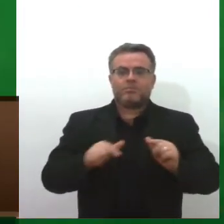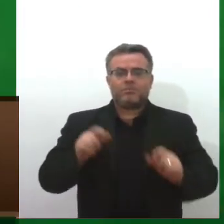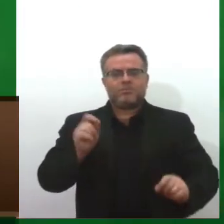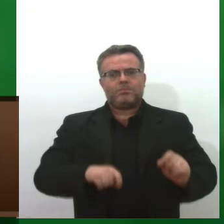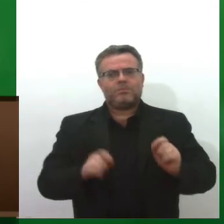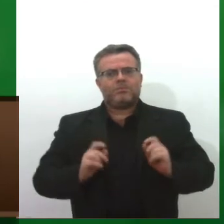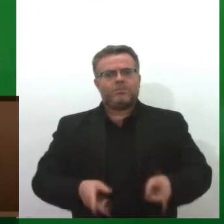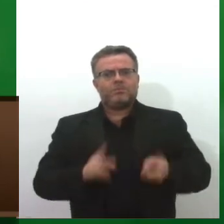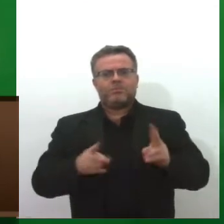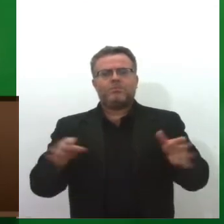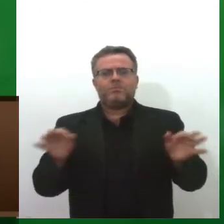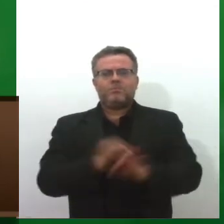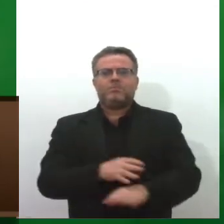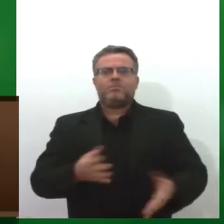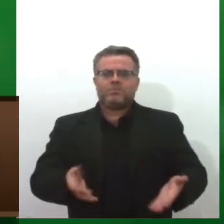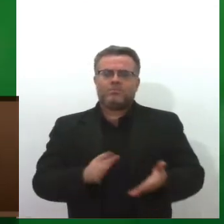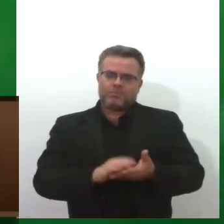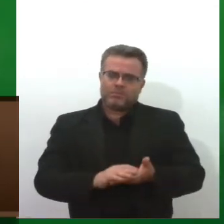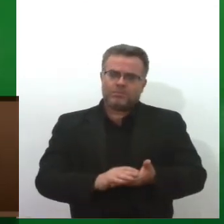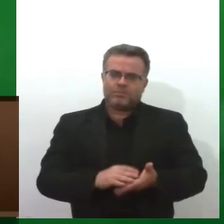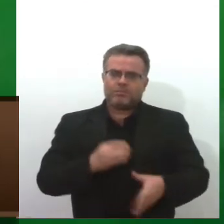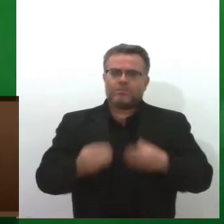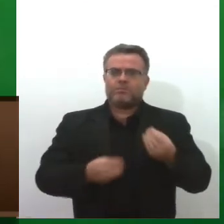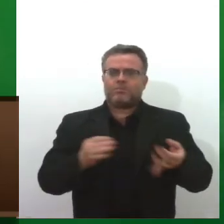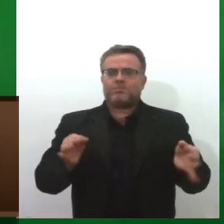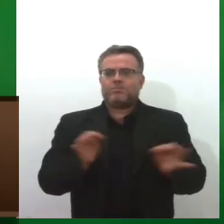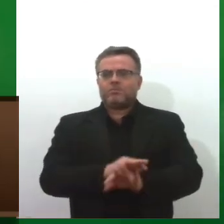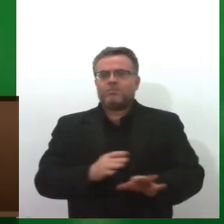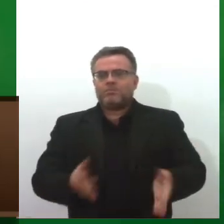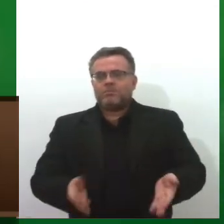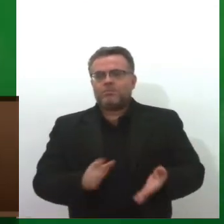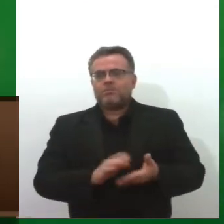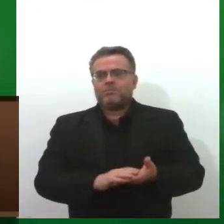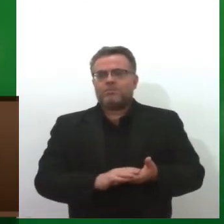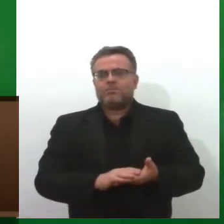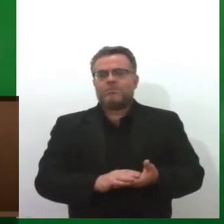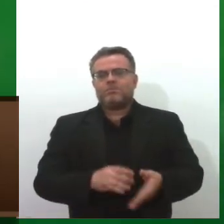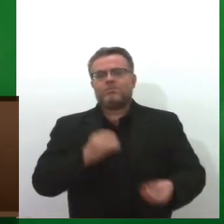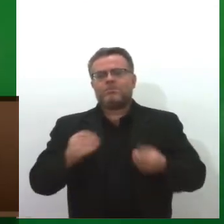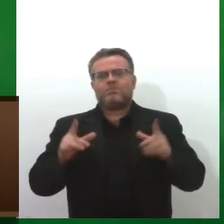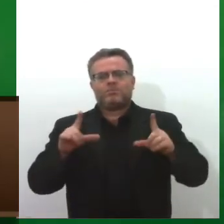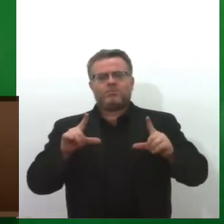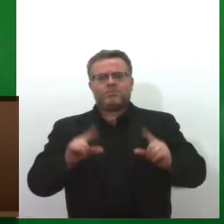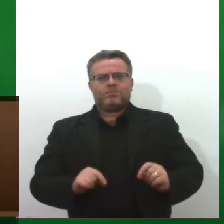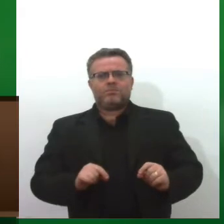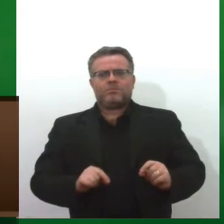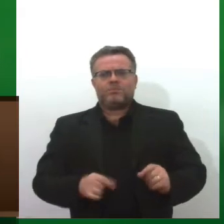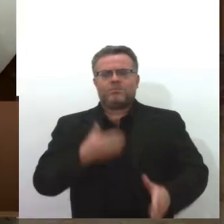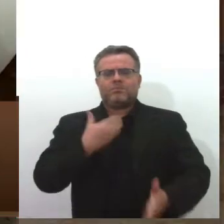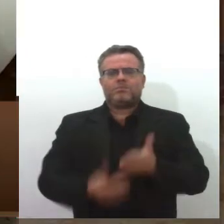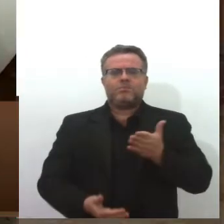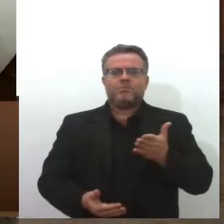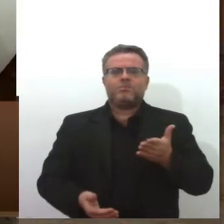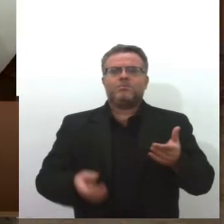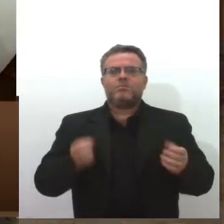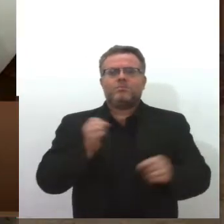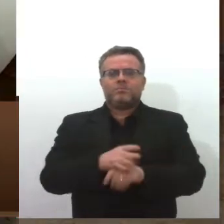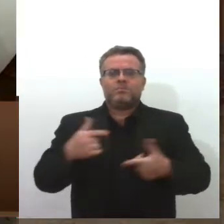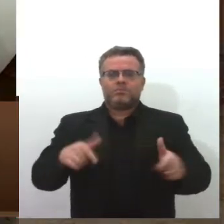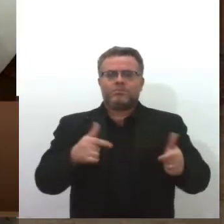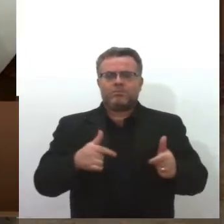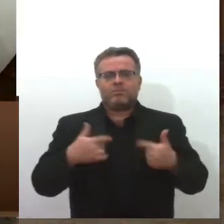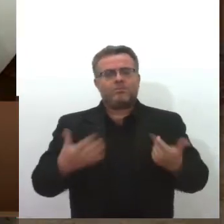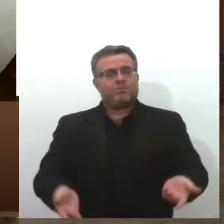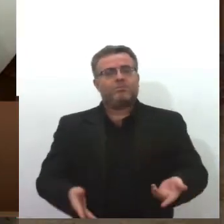ter essa condição mais favorável, isso aí contribui justamente para minimizar essa perda de emprego. Breno, você